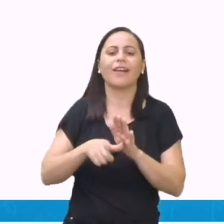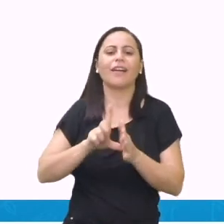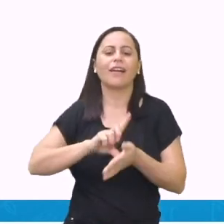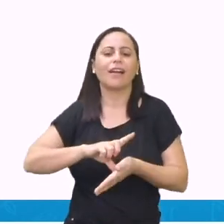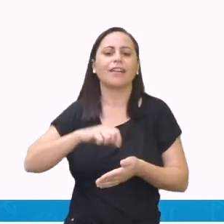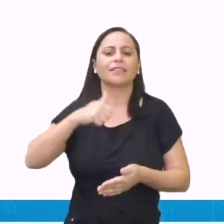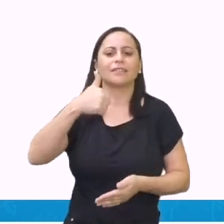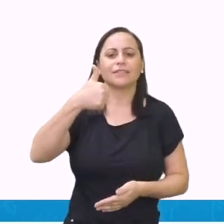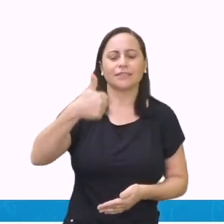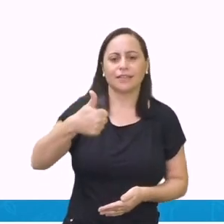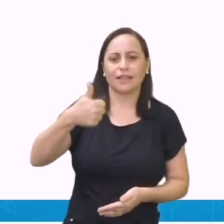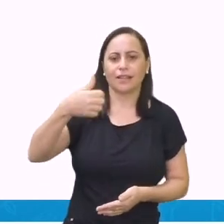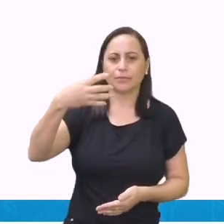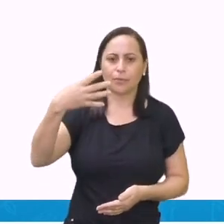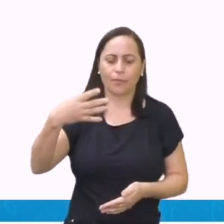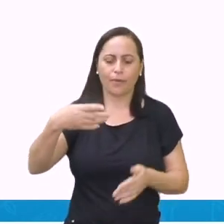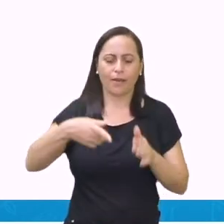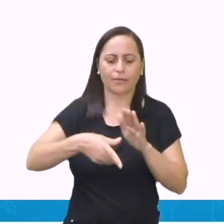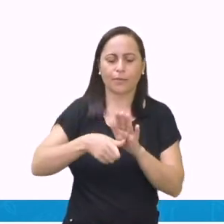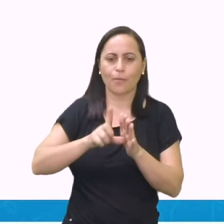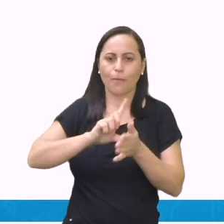14º.